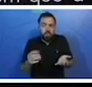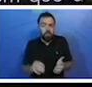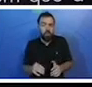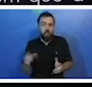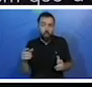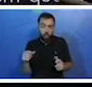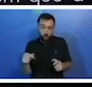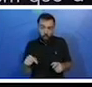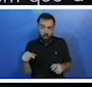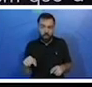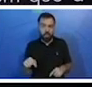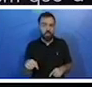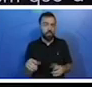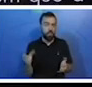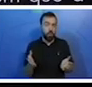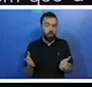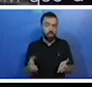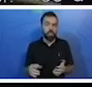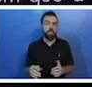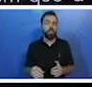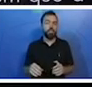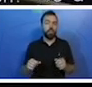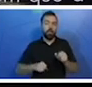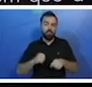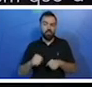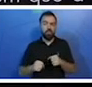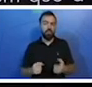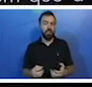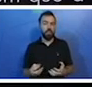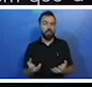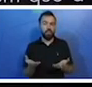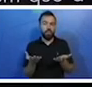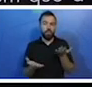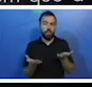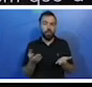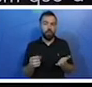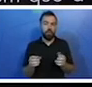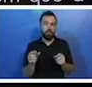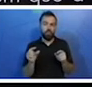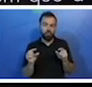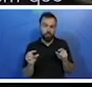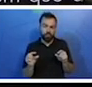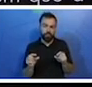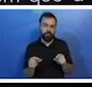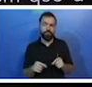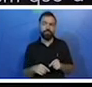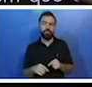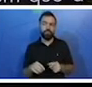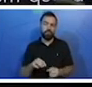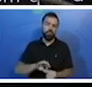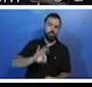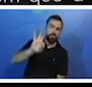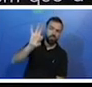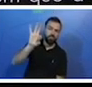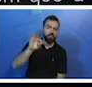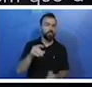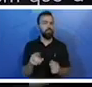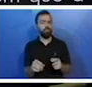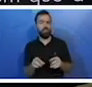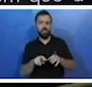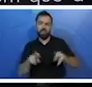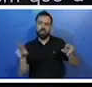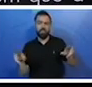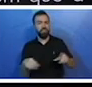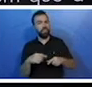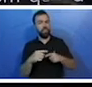vários materiais. Então, várias alturas. As bicicletas antigamente não tinham a mesma altura das de hoje. O tamanho